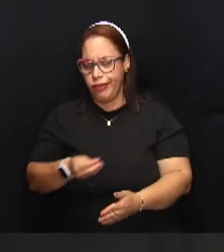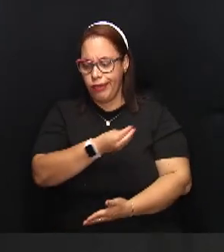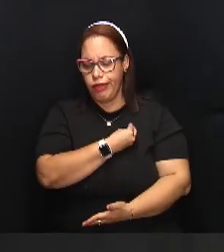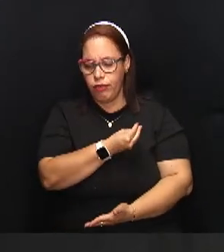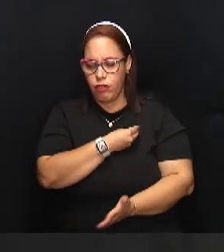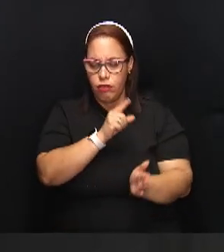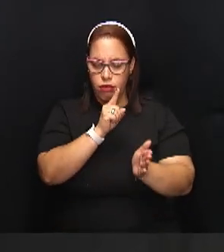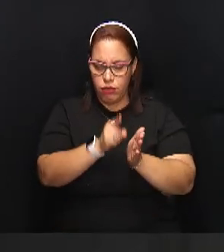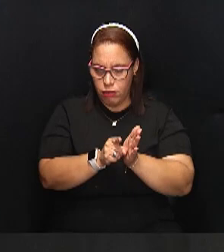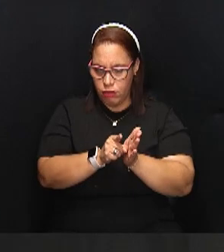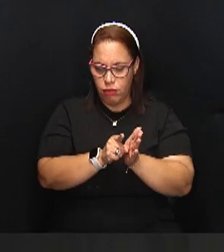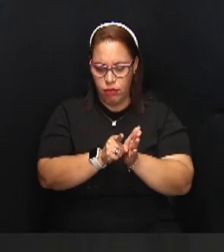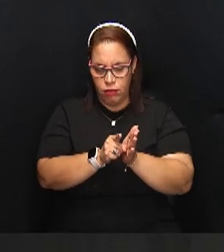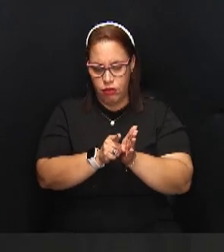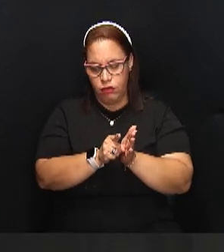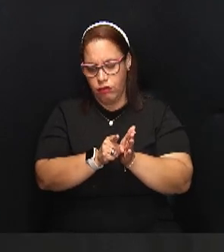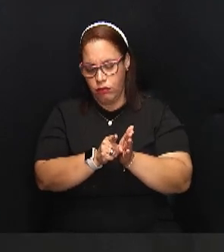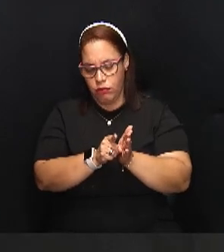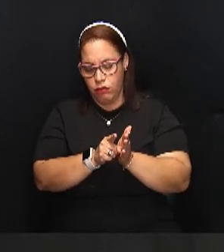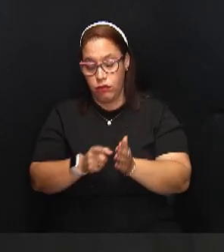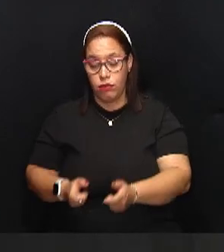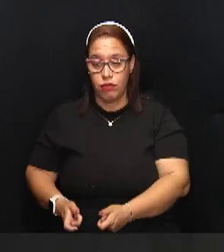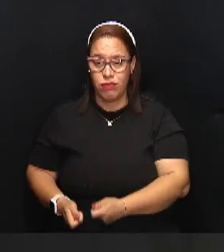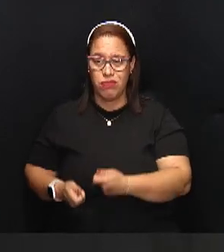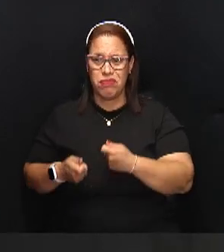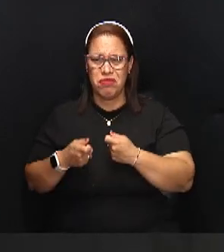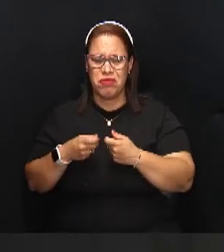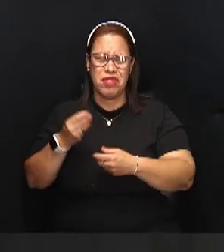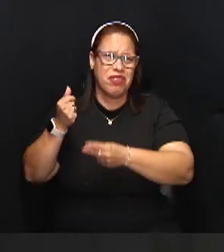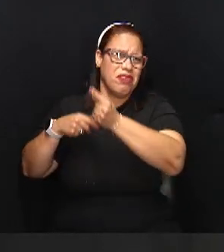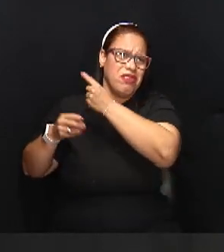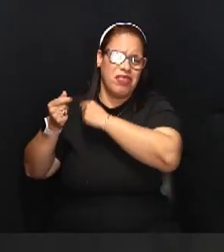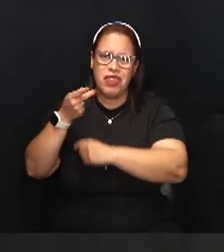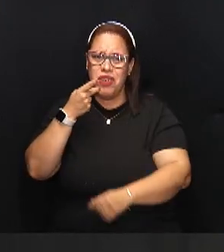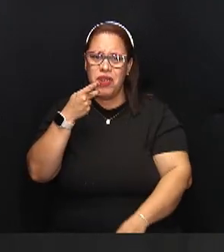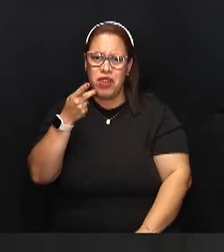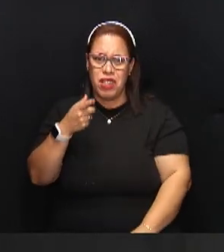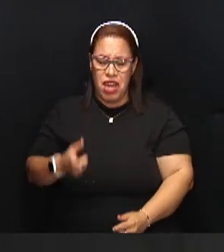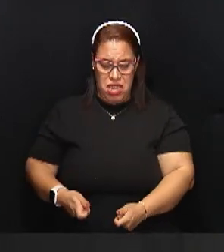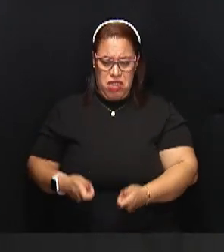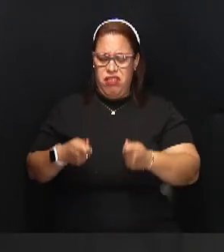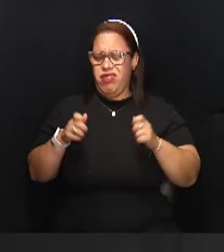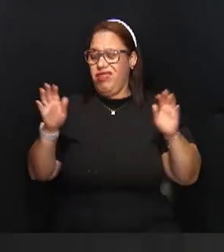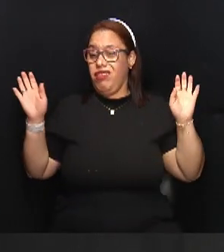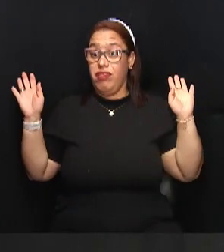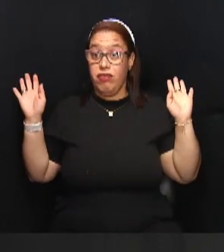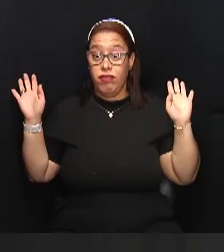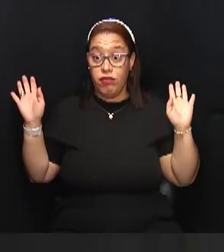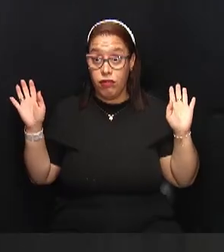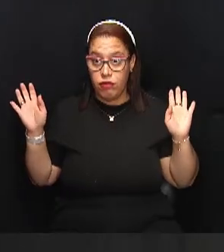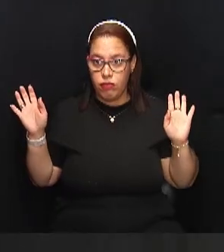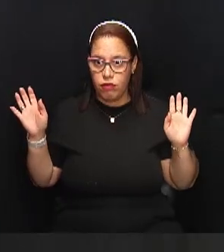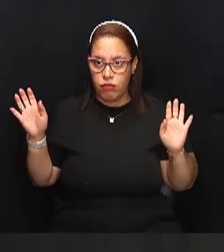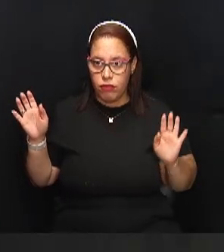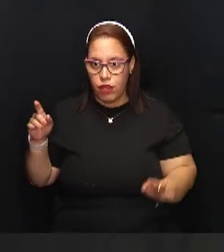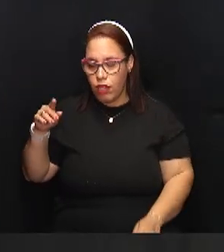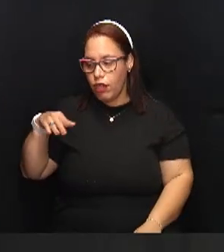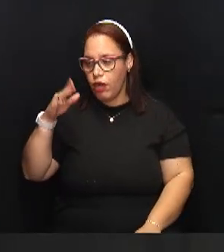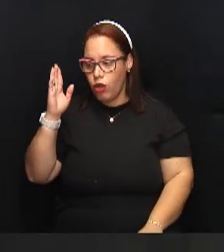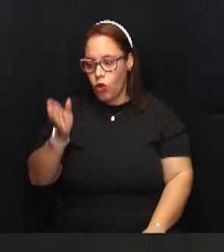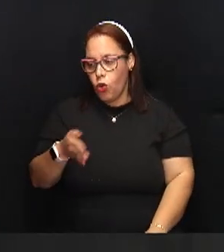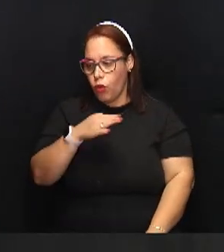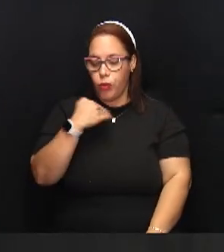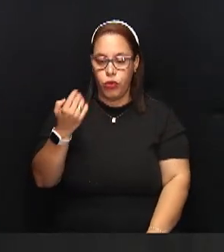do tumor, que antigamente ninguém falava, né? Falar a palavra câncer era uma sentença de morte. Hoje